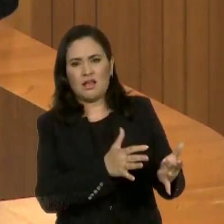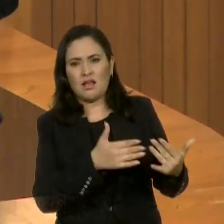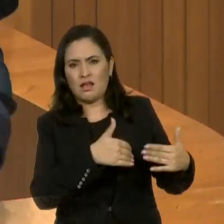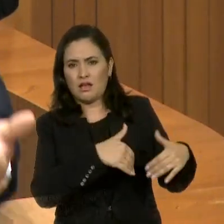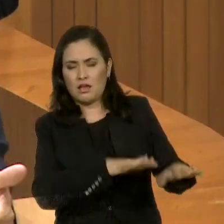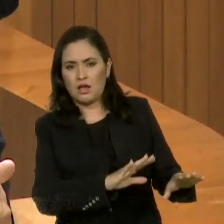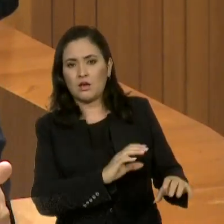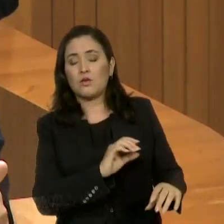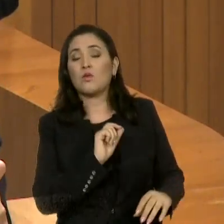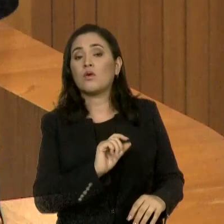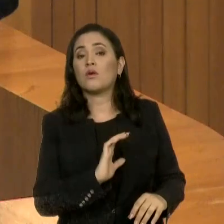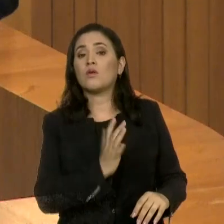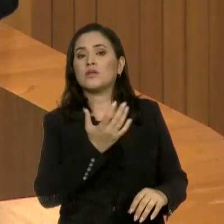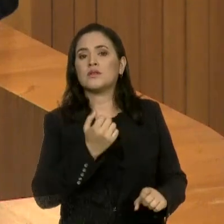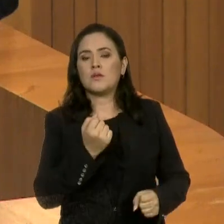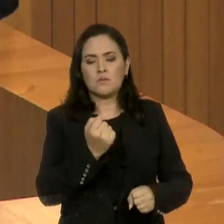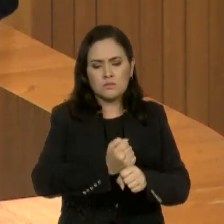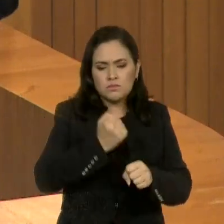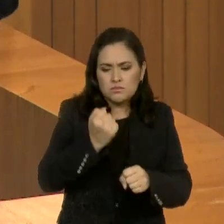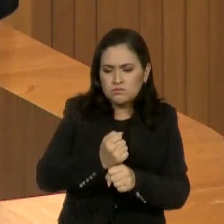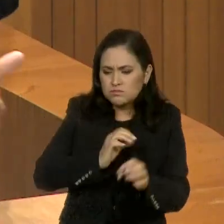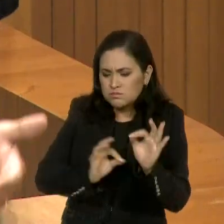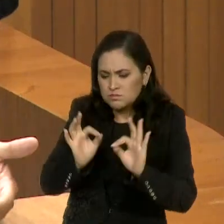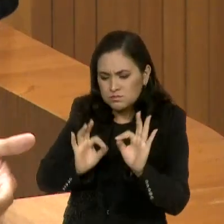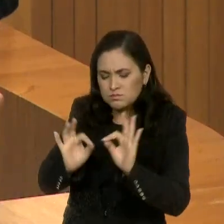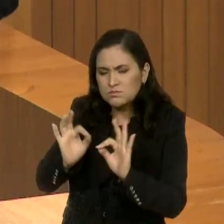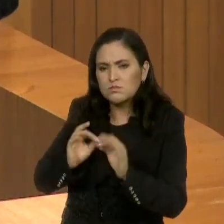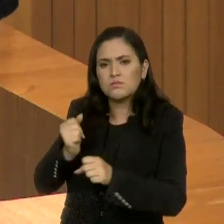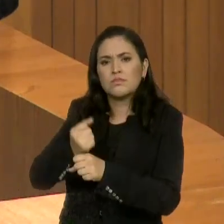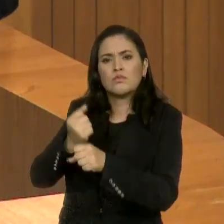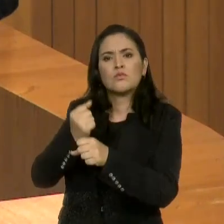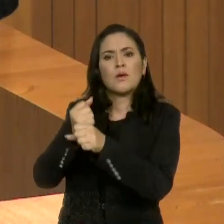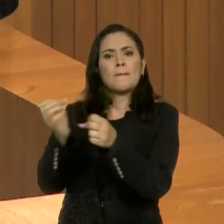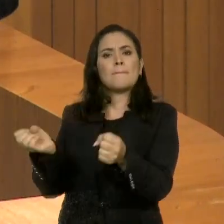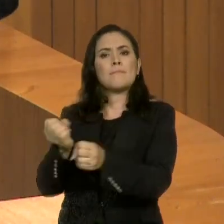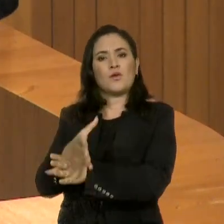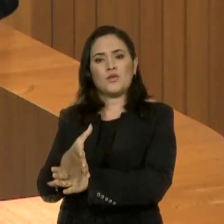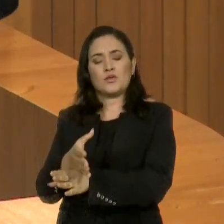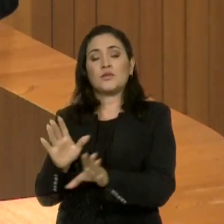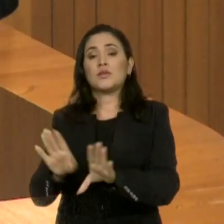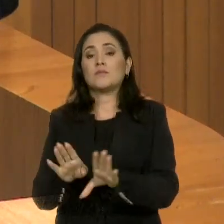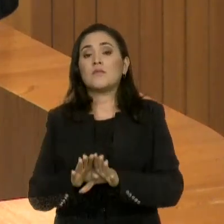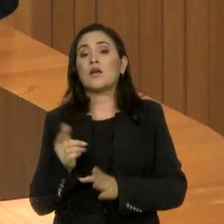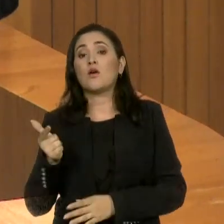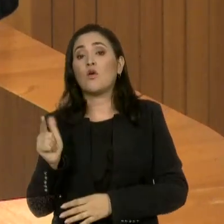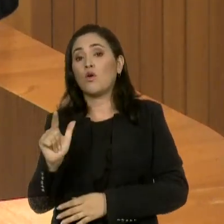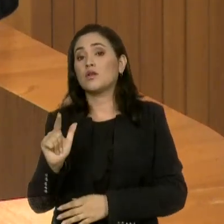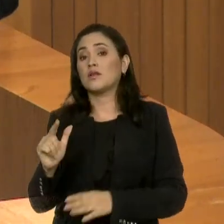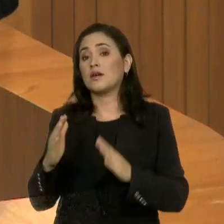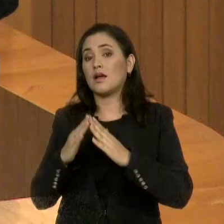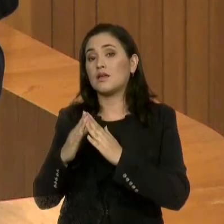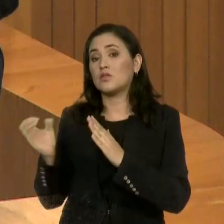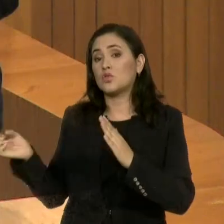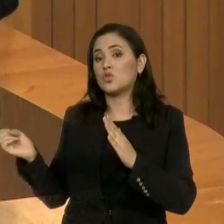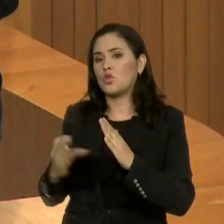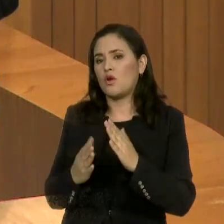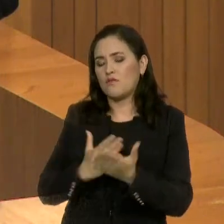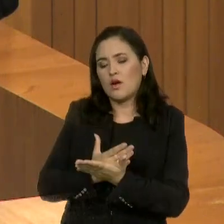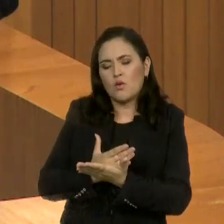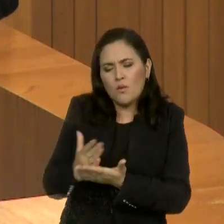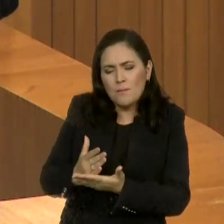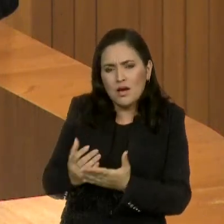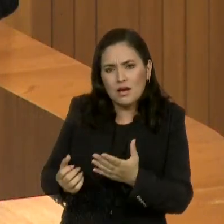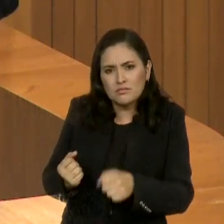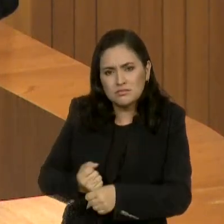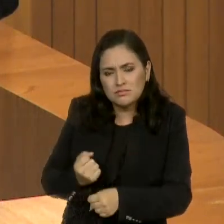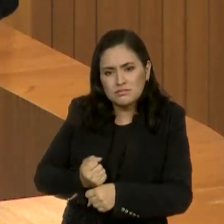serão reconstruídas e mais novas casas serão entregues. Pois só quem tem